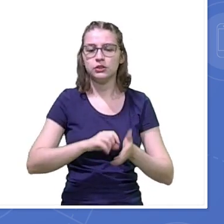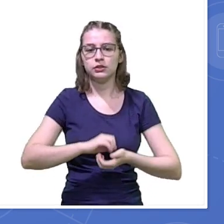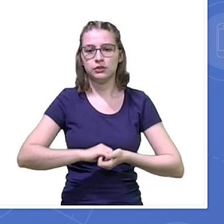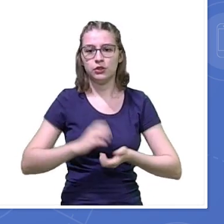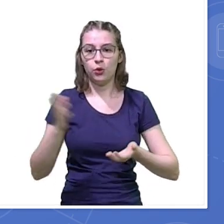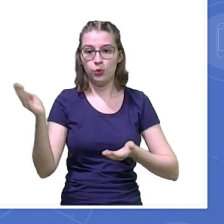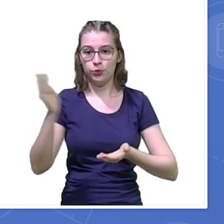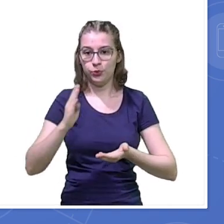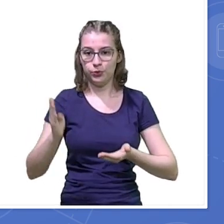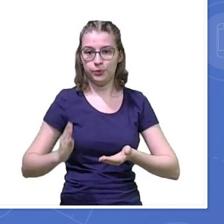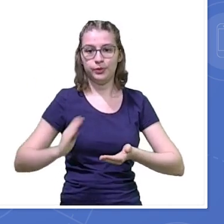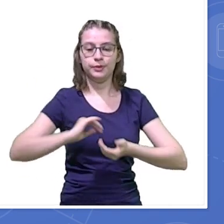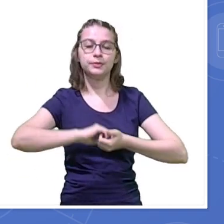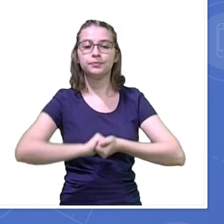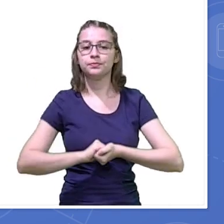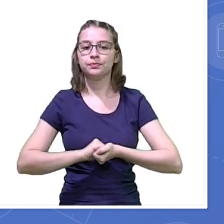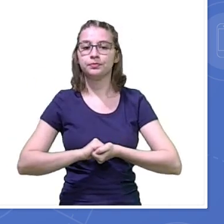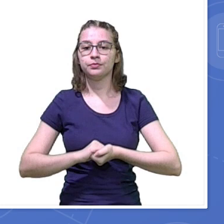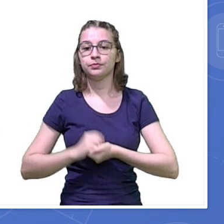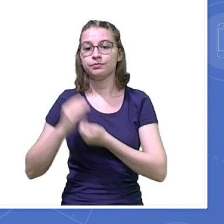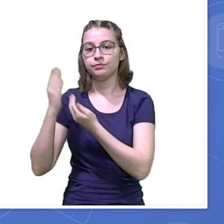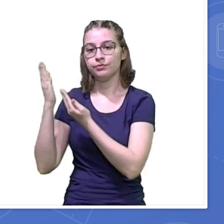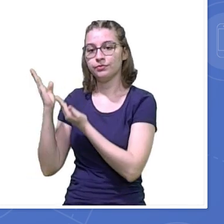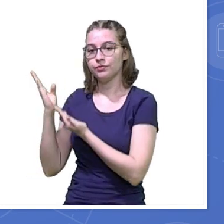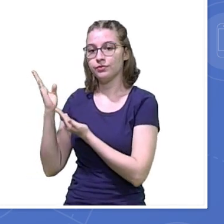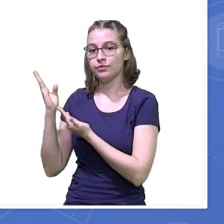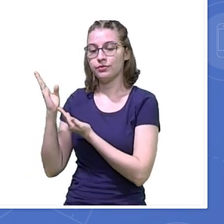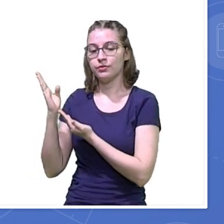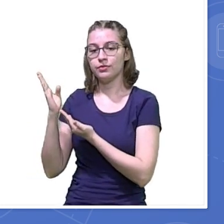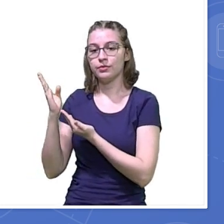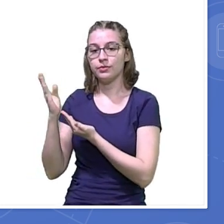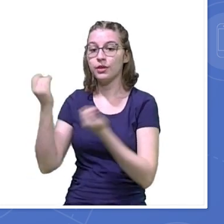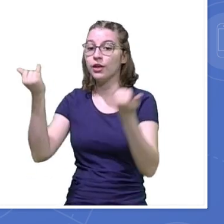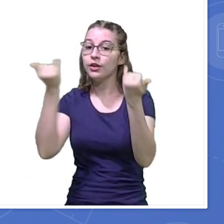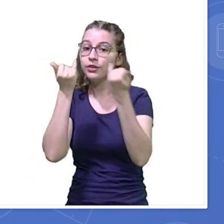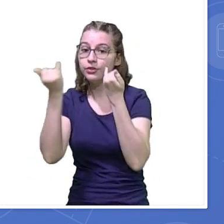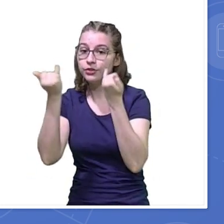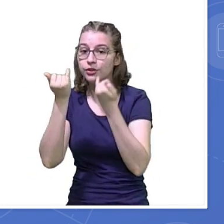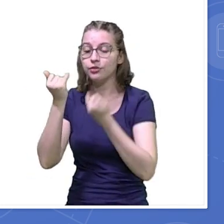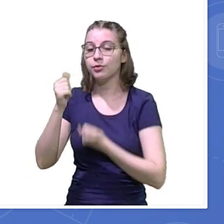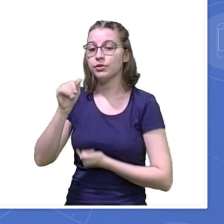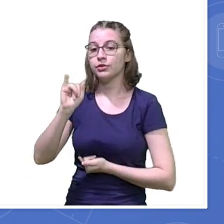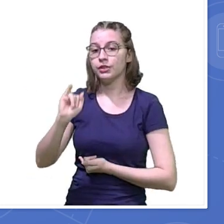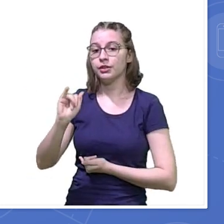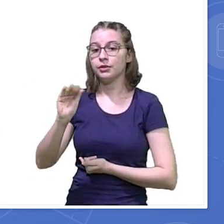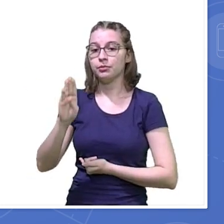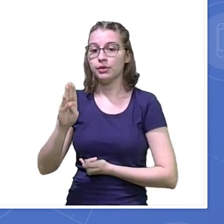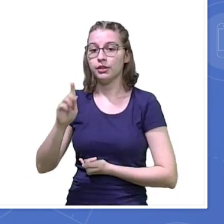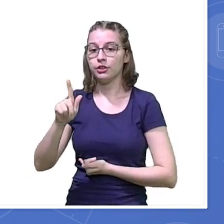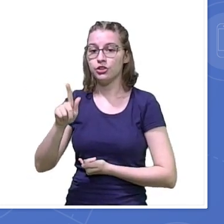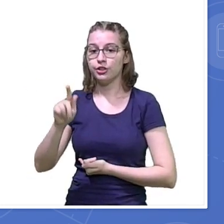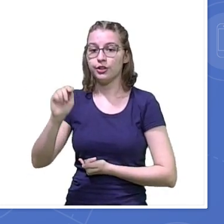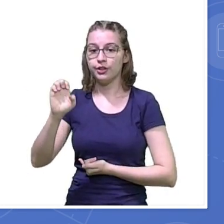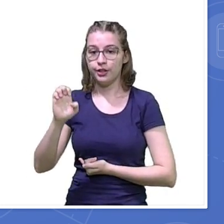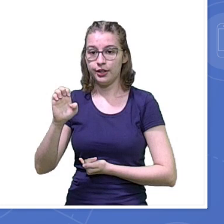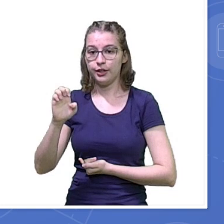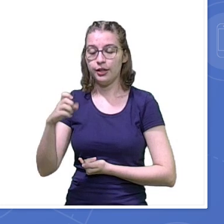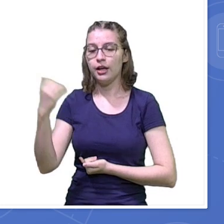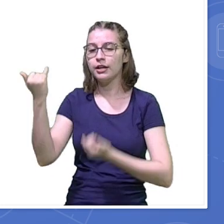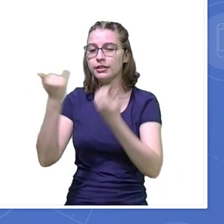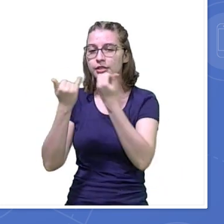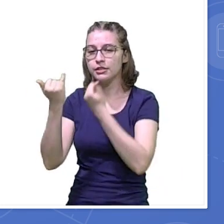aí informações aí do IBGE que mostram que a laranja, né, esses dados são de 2015, mas eles são